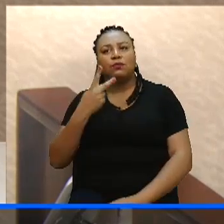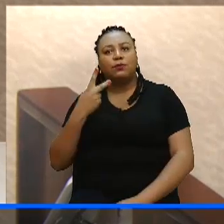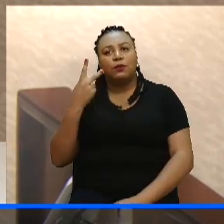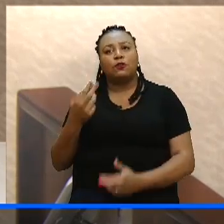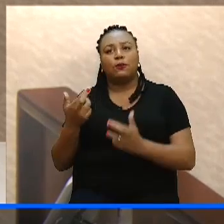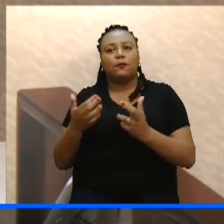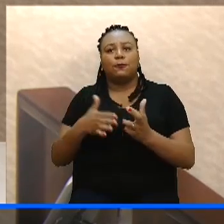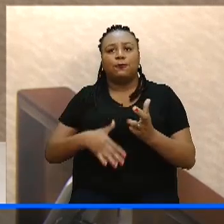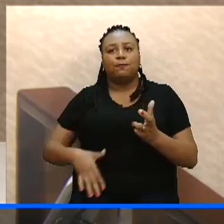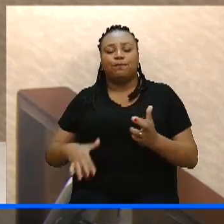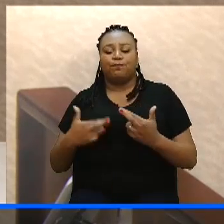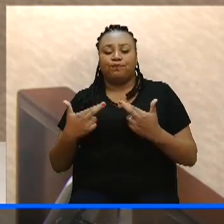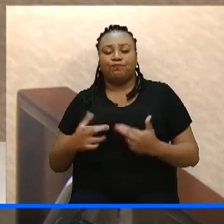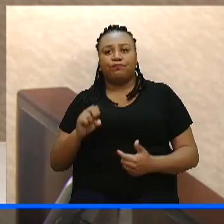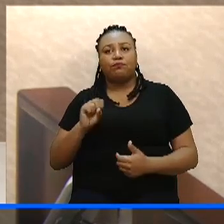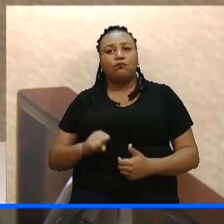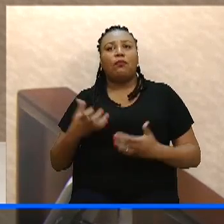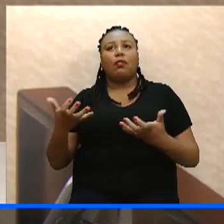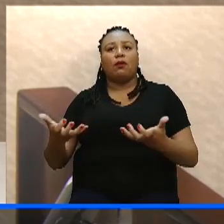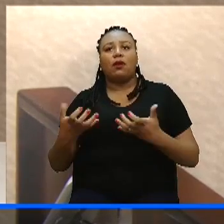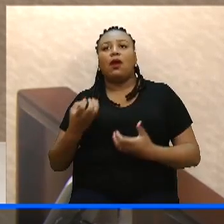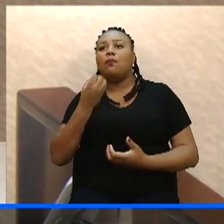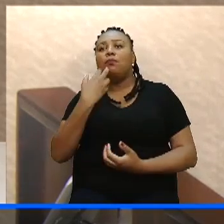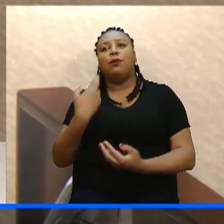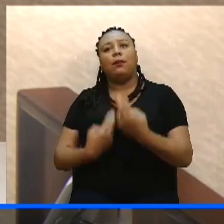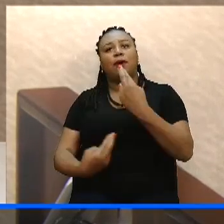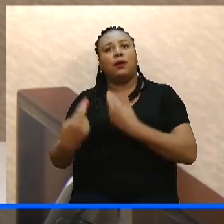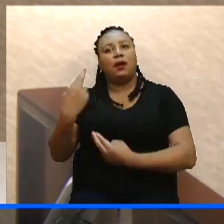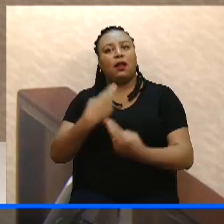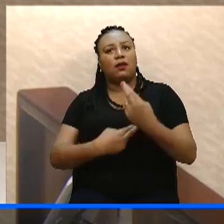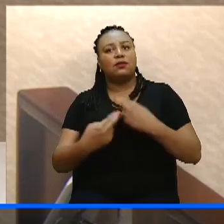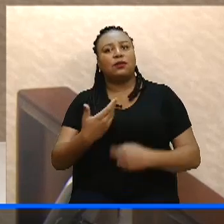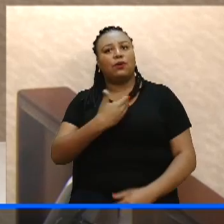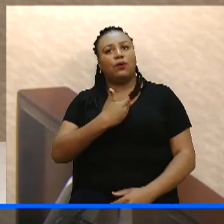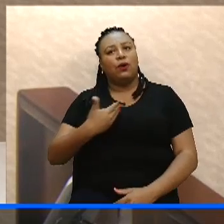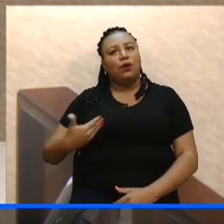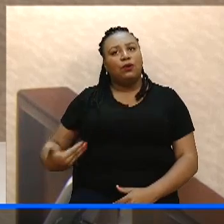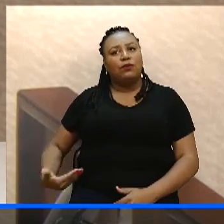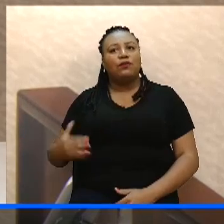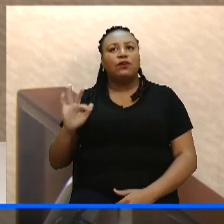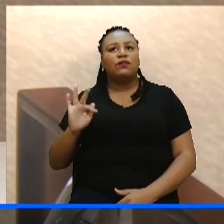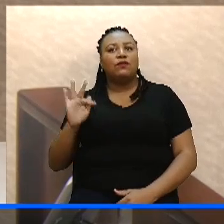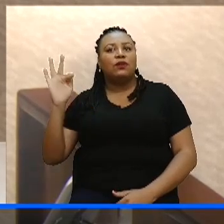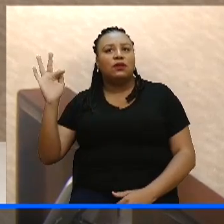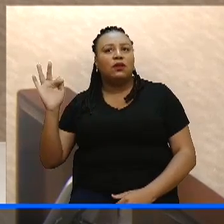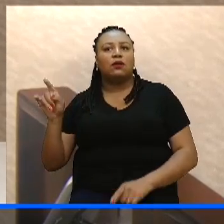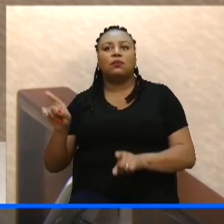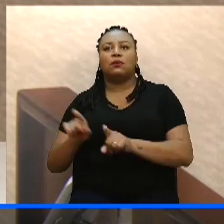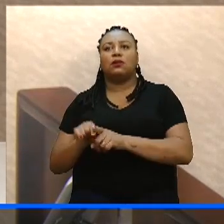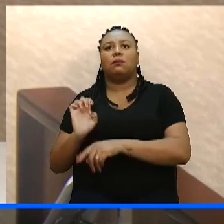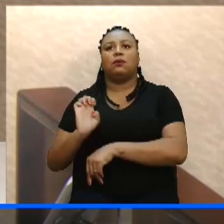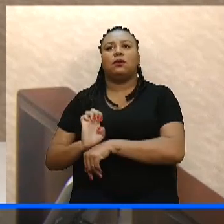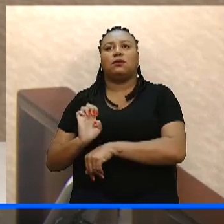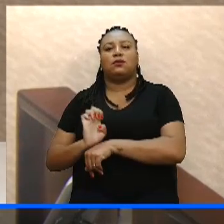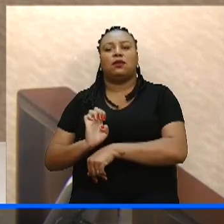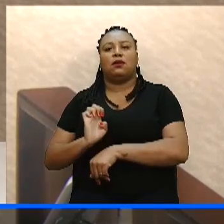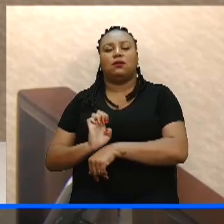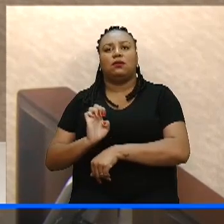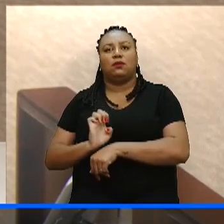a zona sul busca um bom relacionamento com os governos federal e estadual